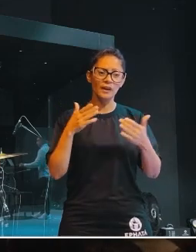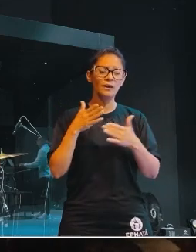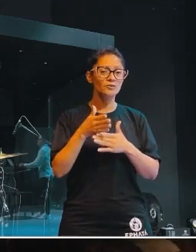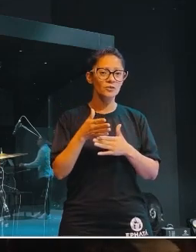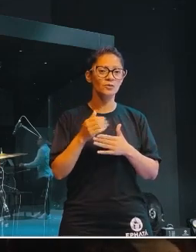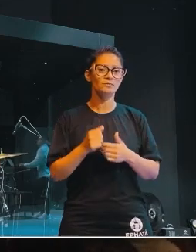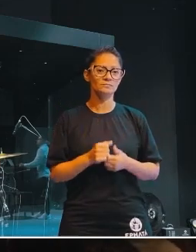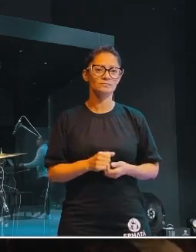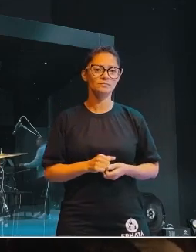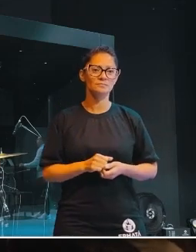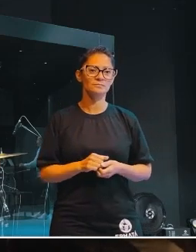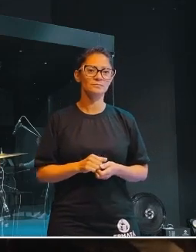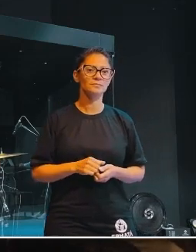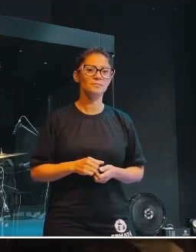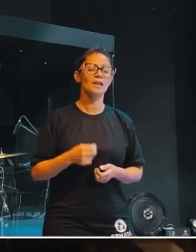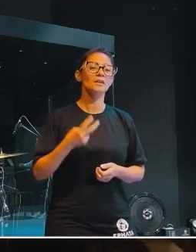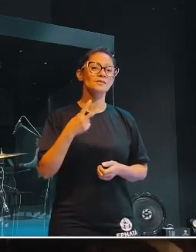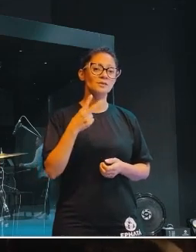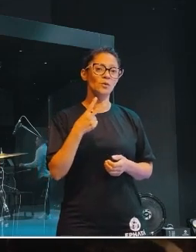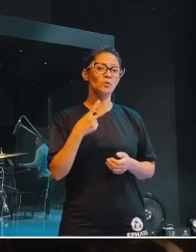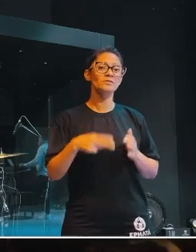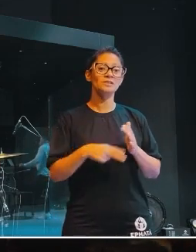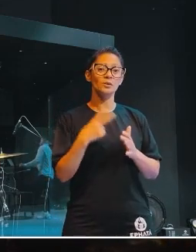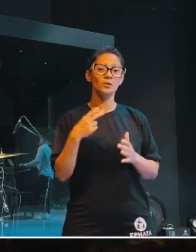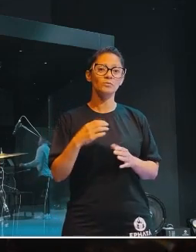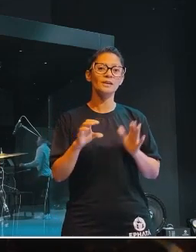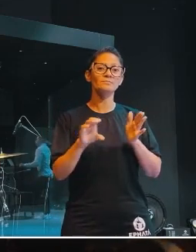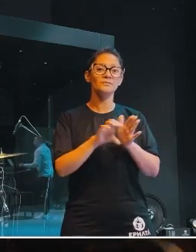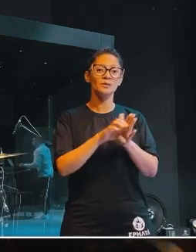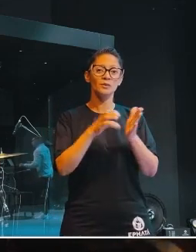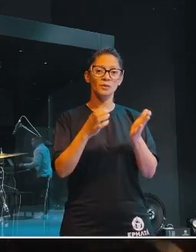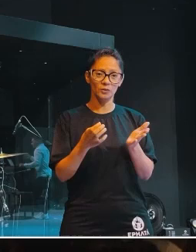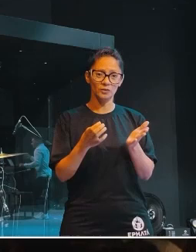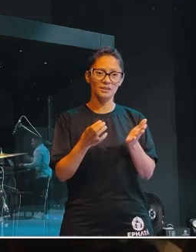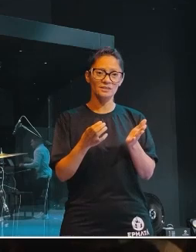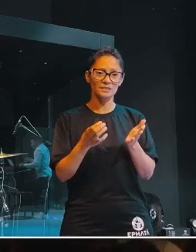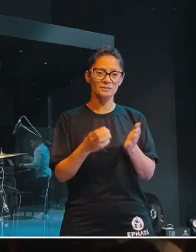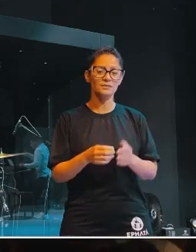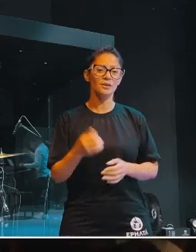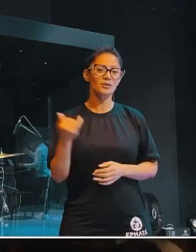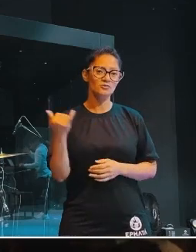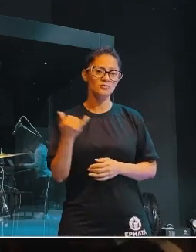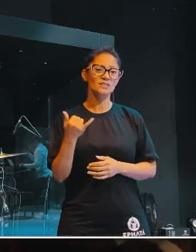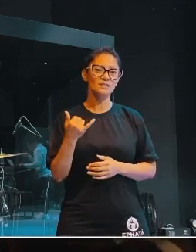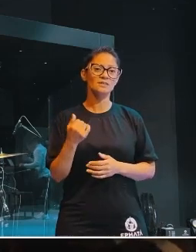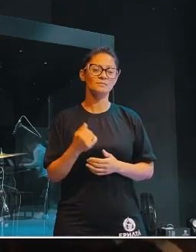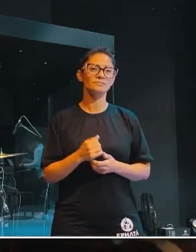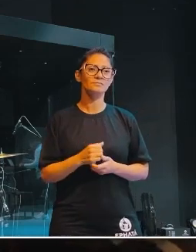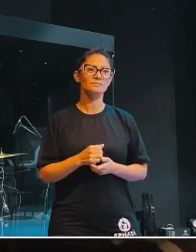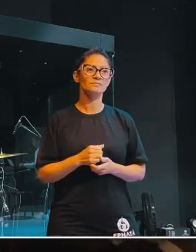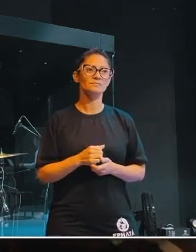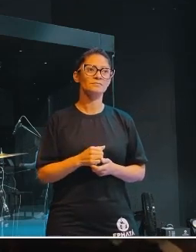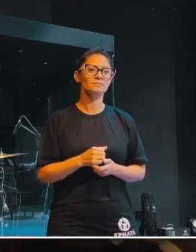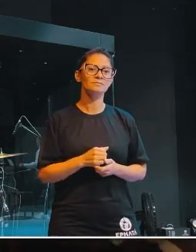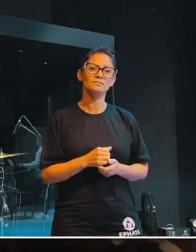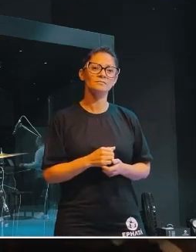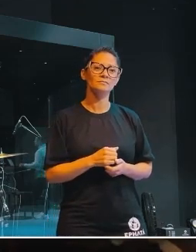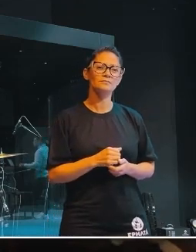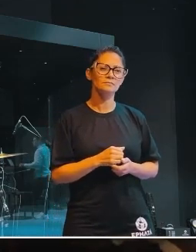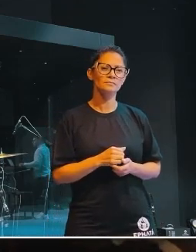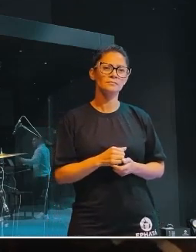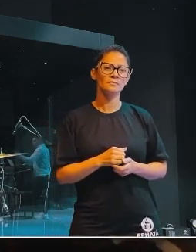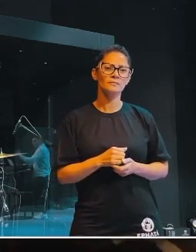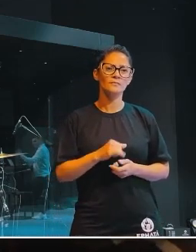3. Assim diz o texto: então Josafá teve medo.